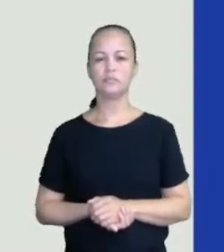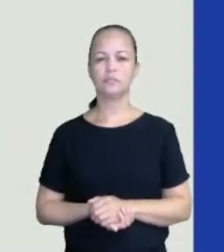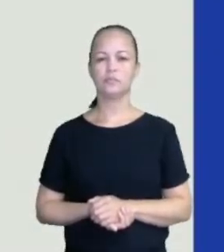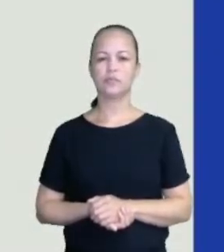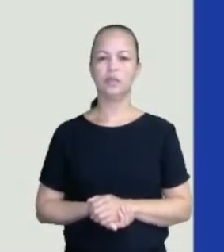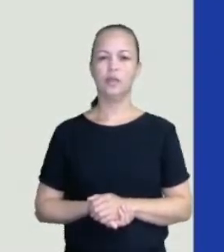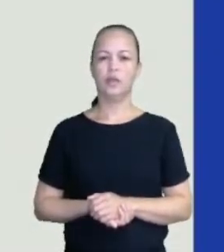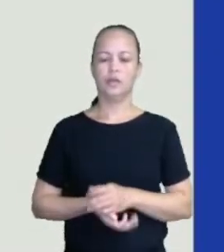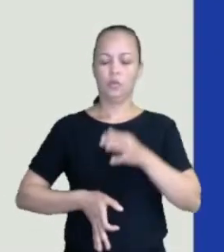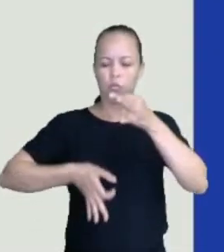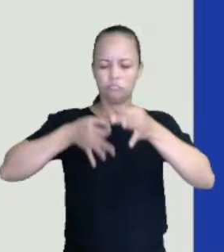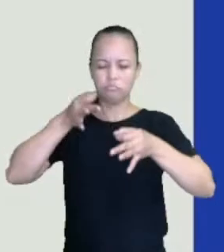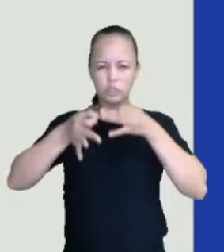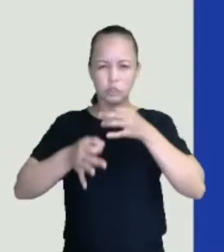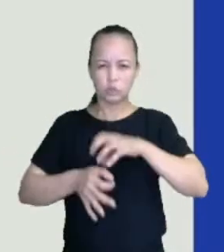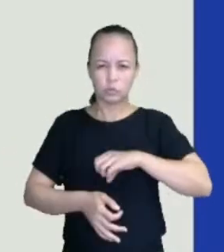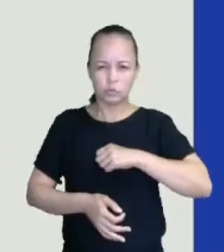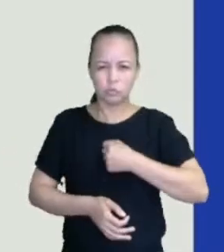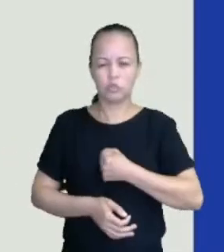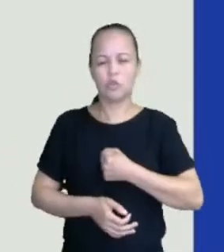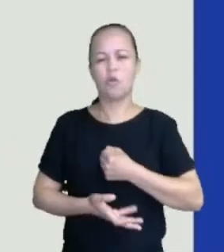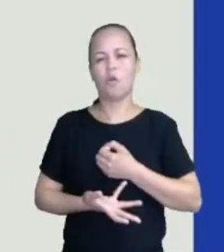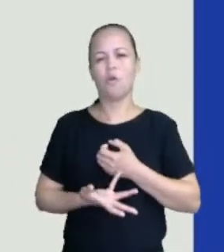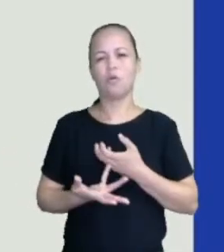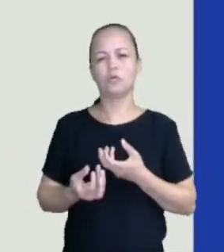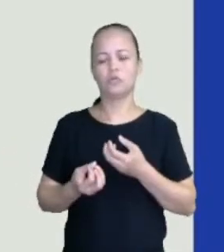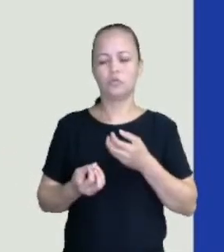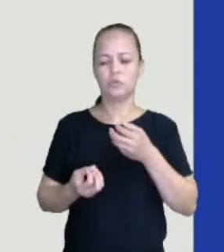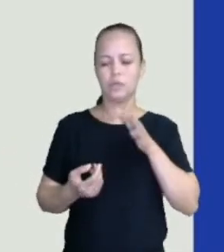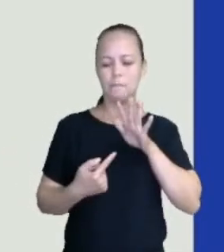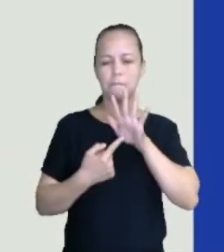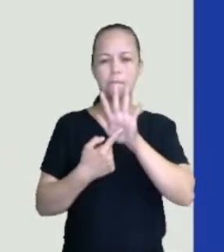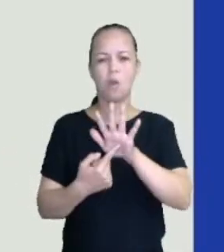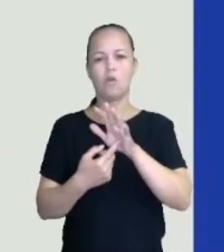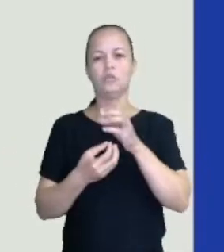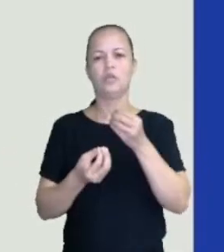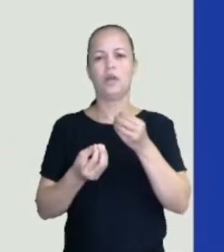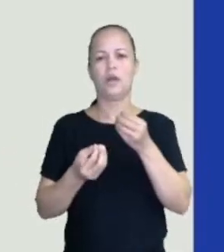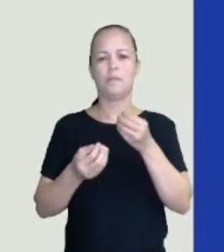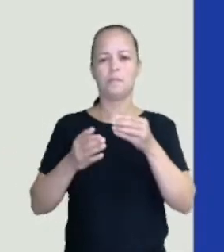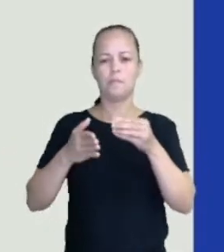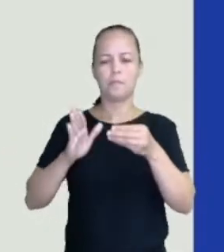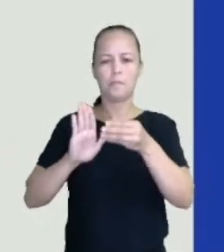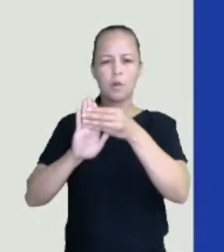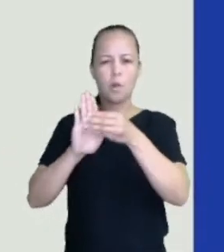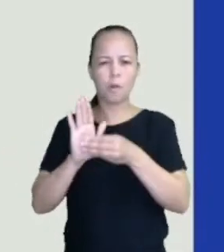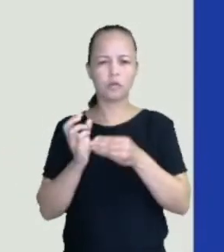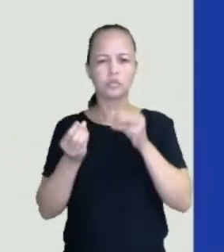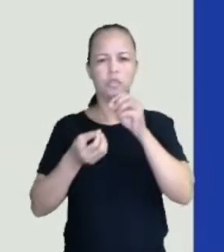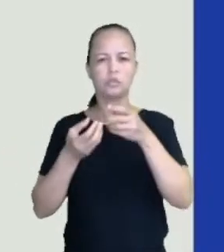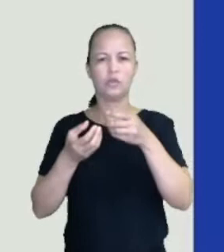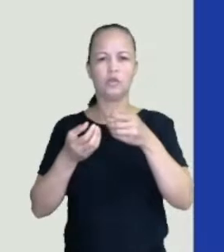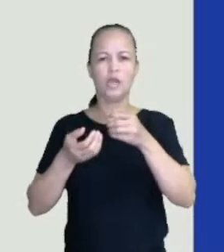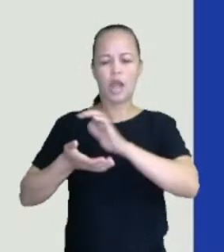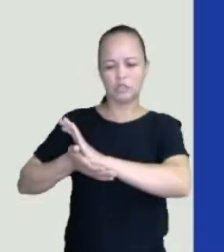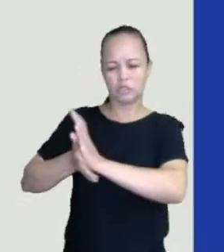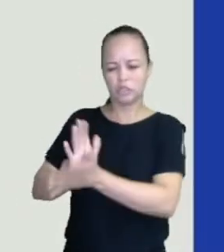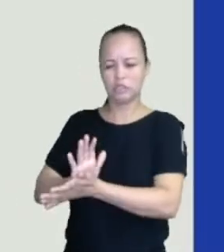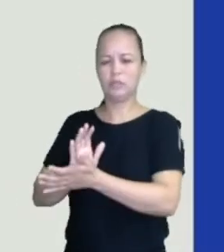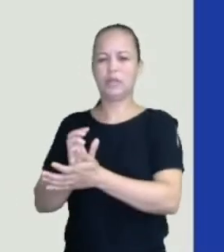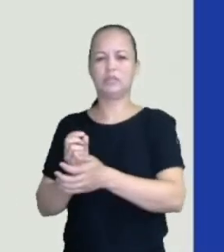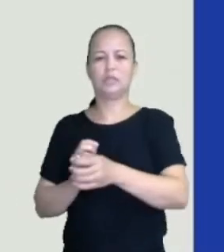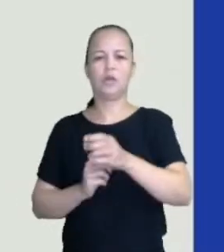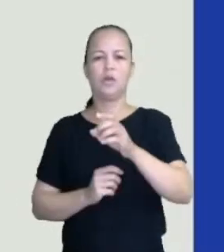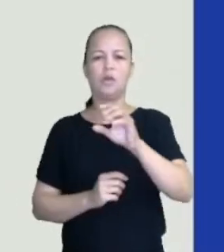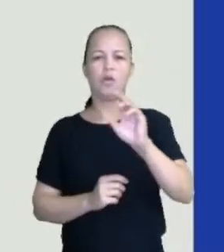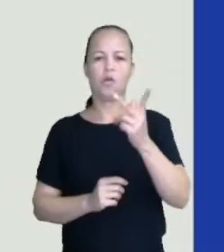O discurso de ódio é o discurso de ódio que visa a promoção do ódio e incitação à discriminação, à